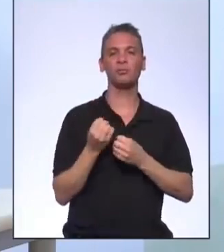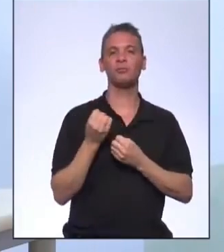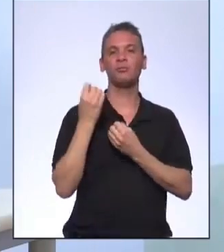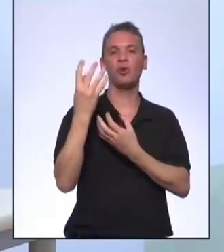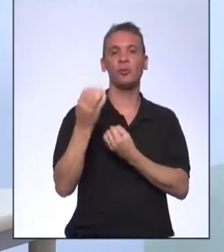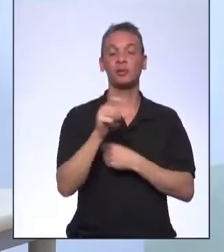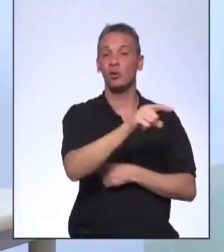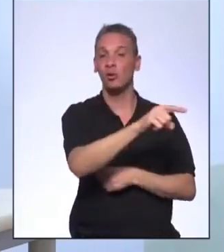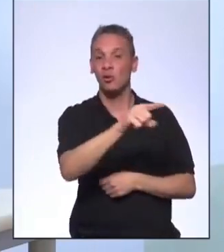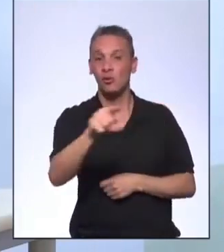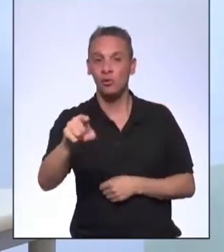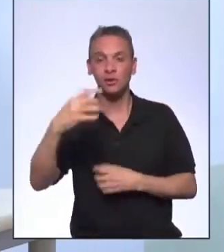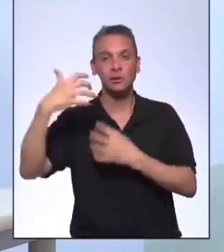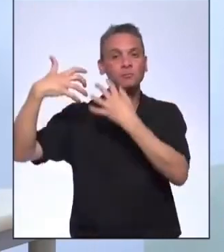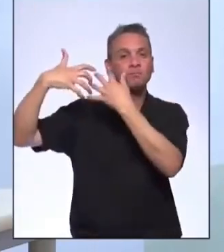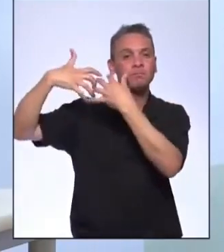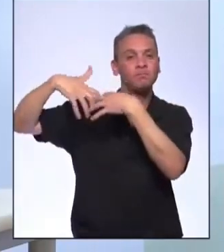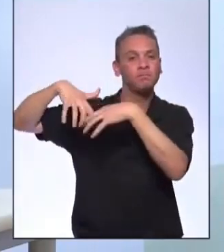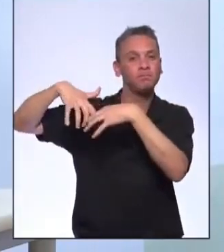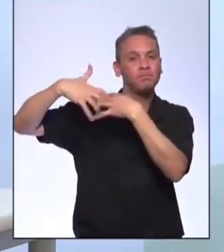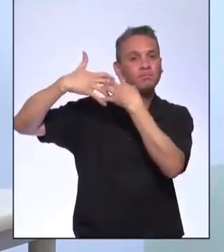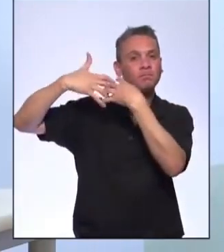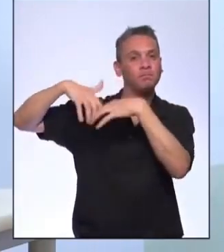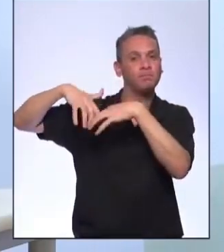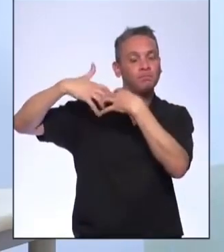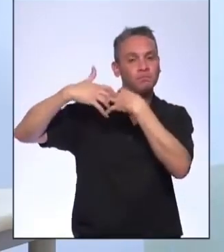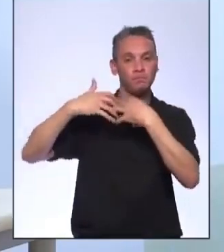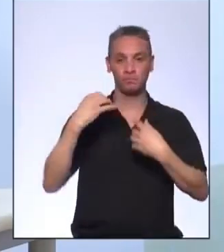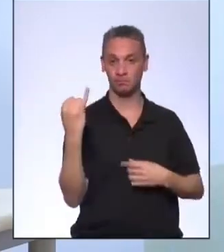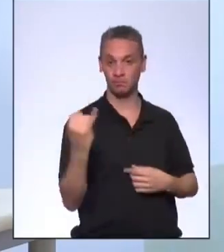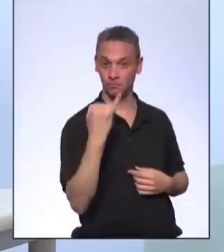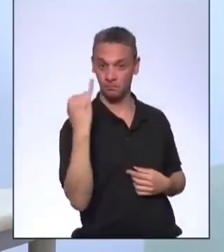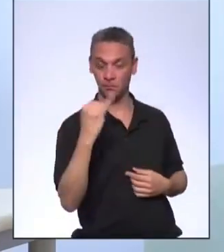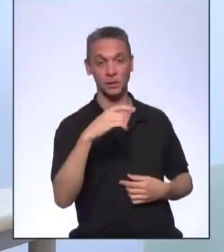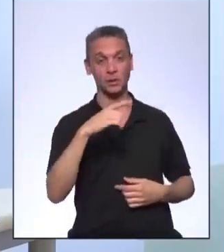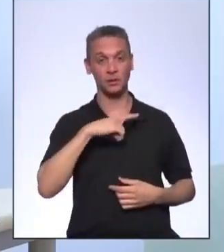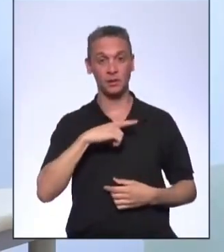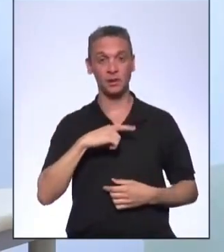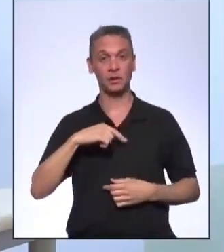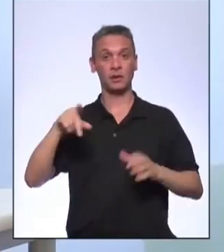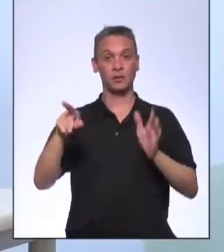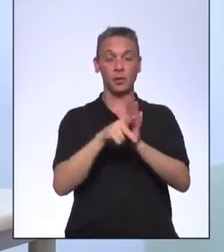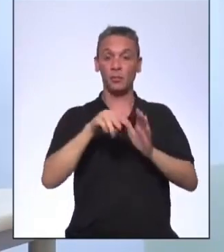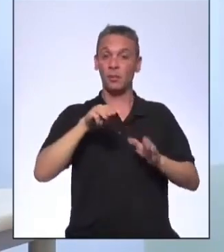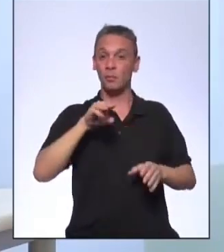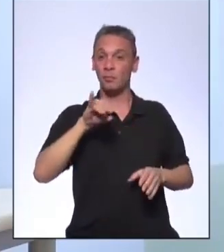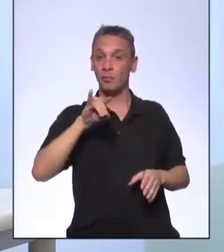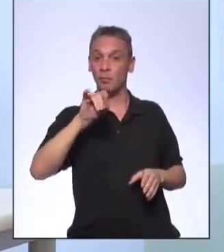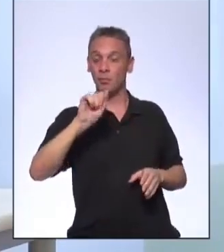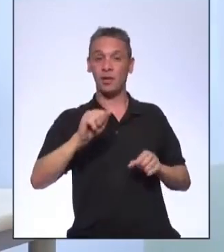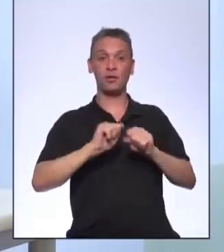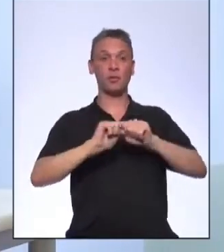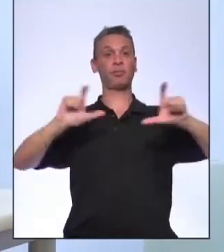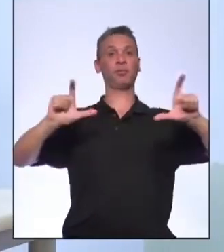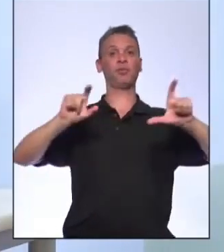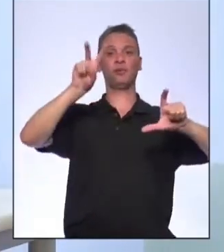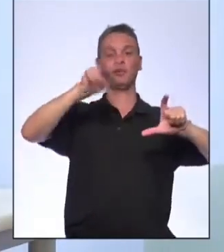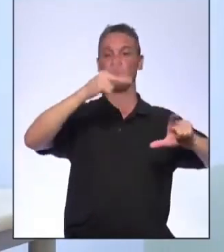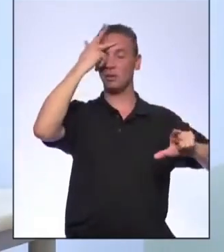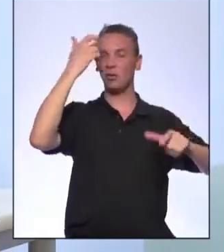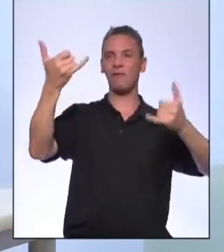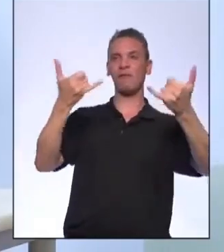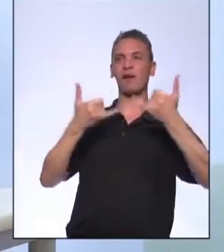é para que vocês sempre mantenham esse senso crítico e critiquem as coisas que aparecem na mídia e até o que as pessoas falam para você.